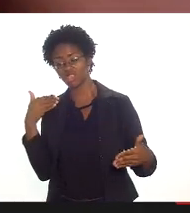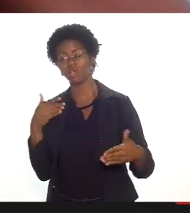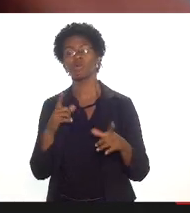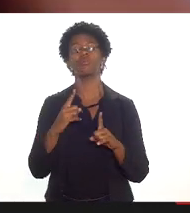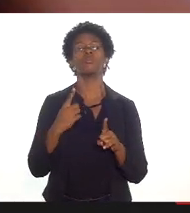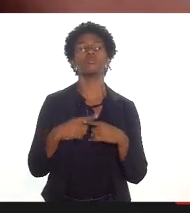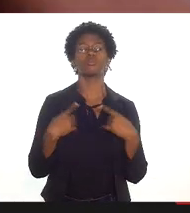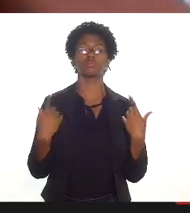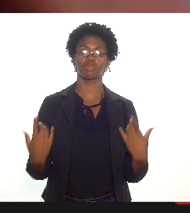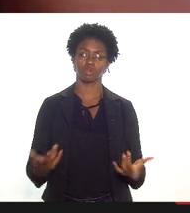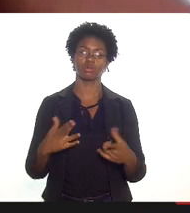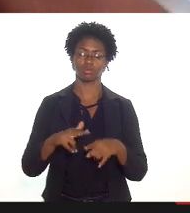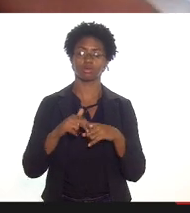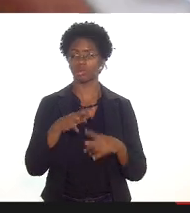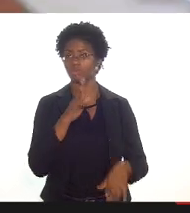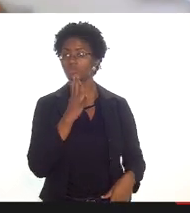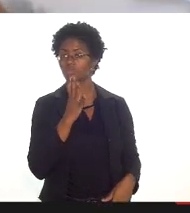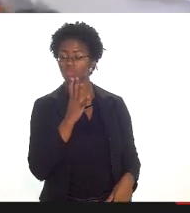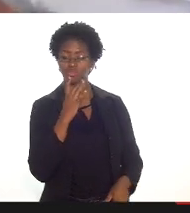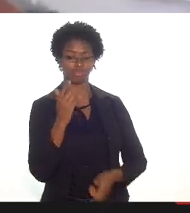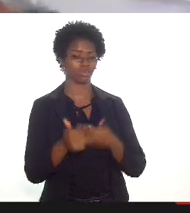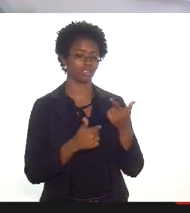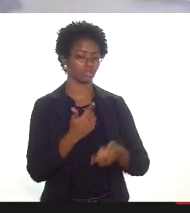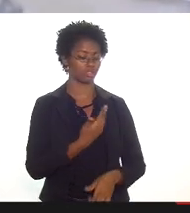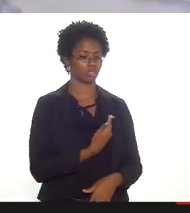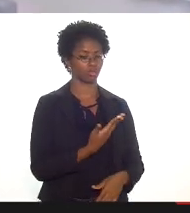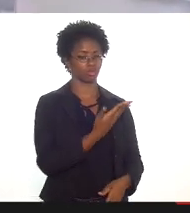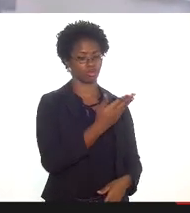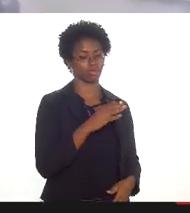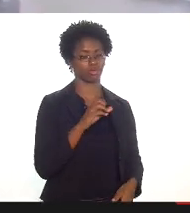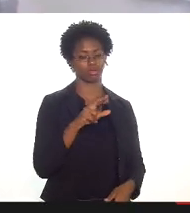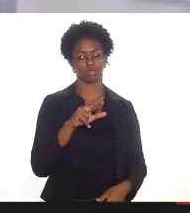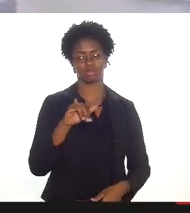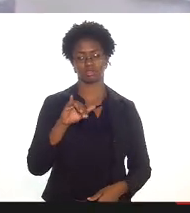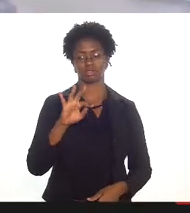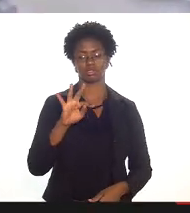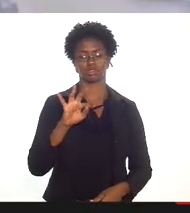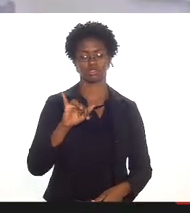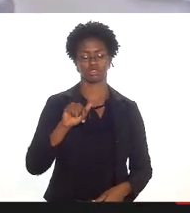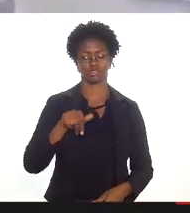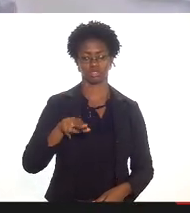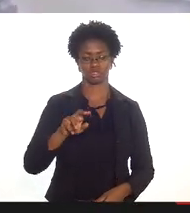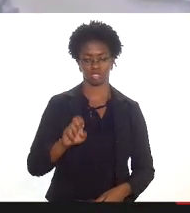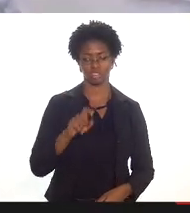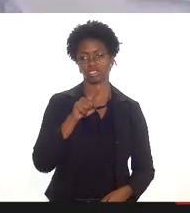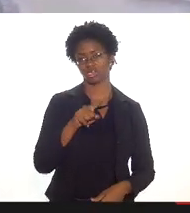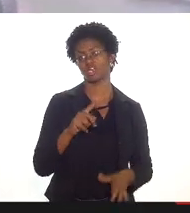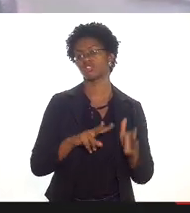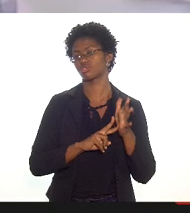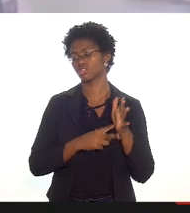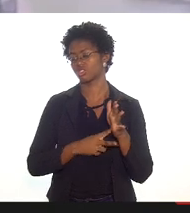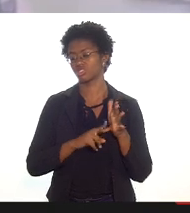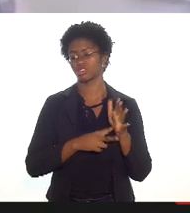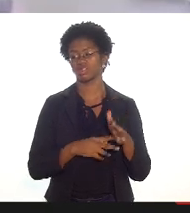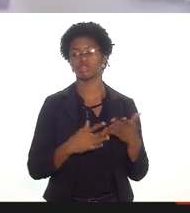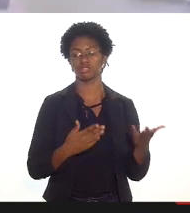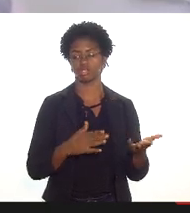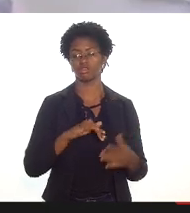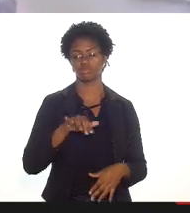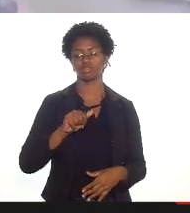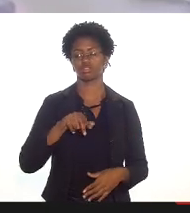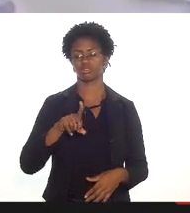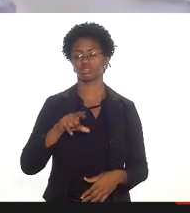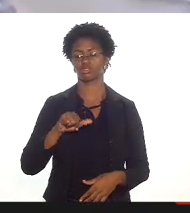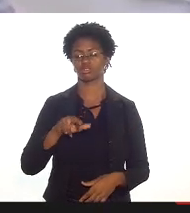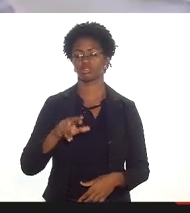da nossa amiga, a Cristiane, né, que é uma militante do movimento sindical. A Jandira Fegado já me